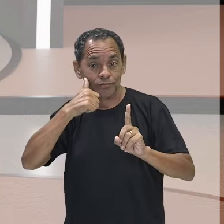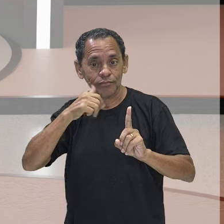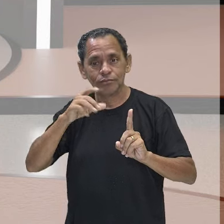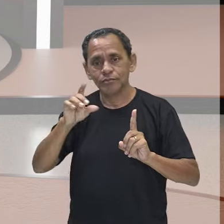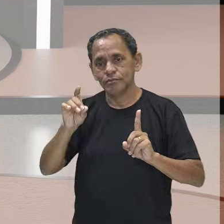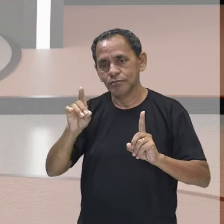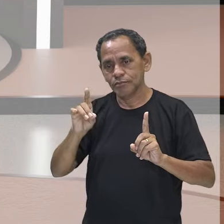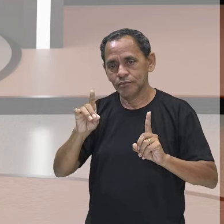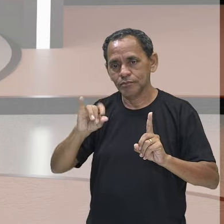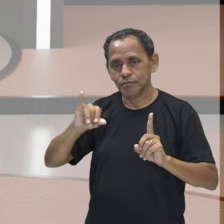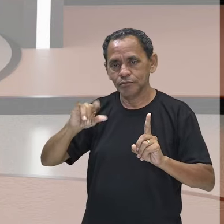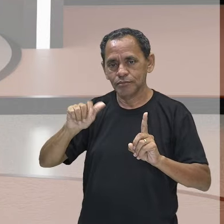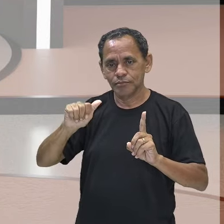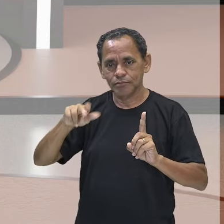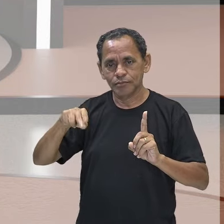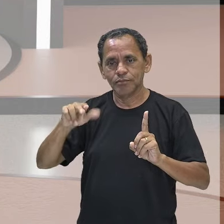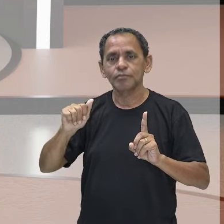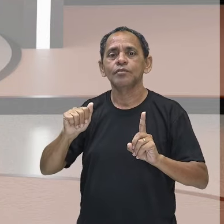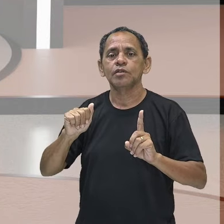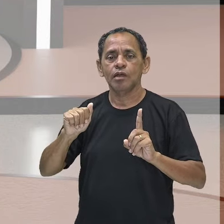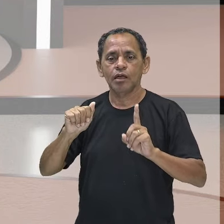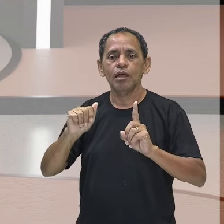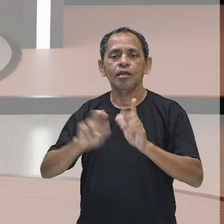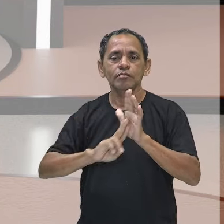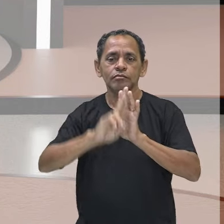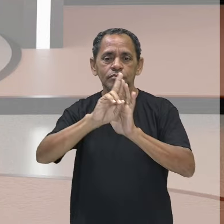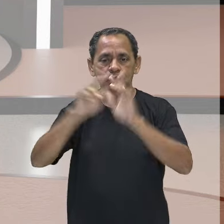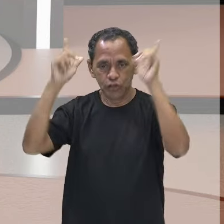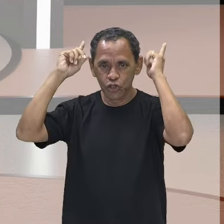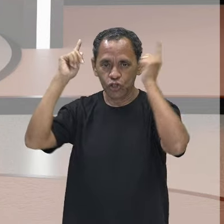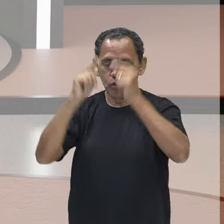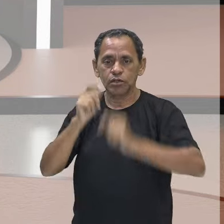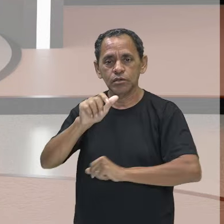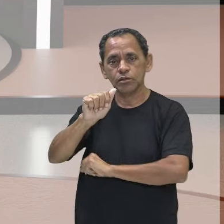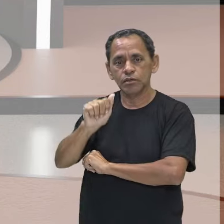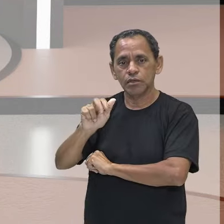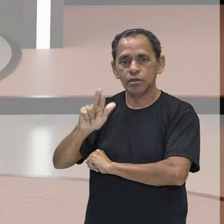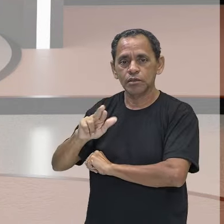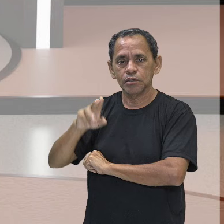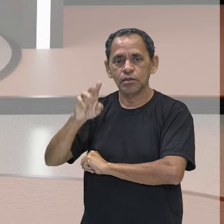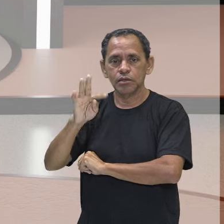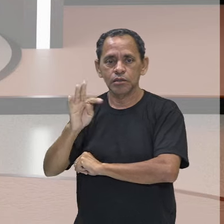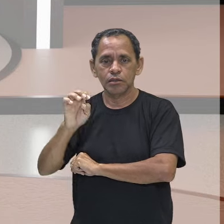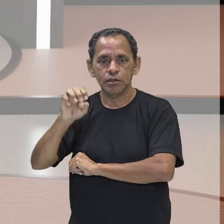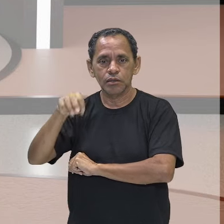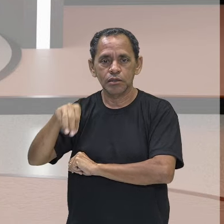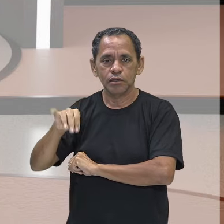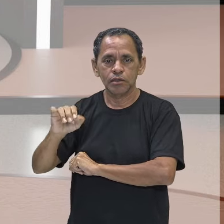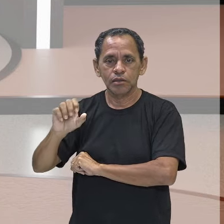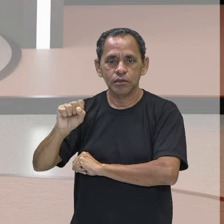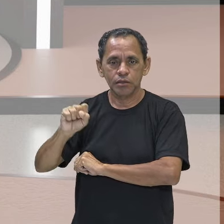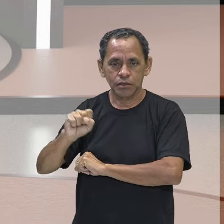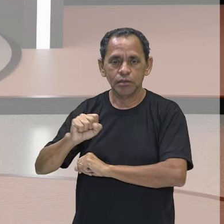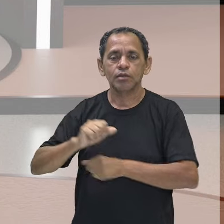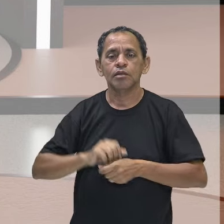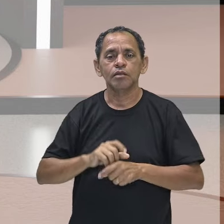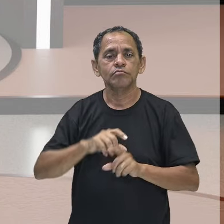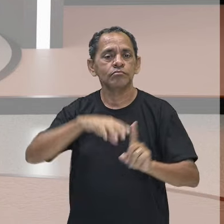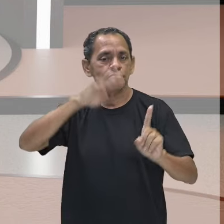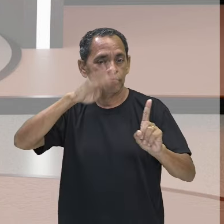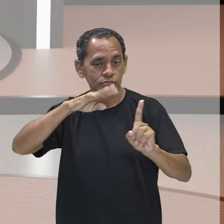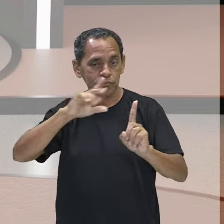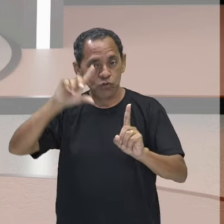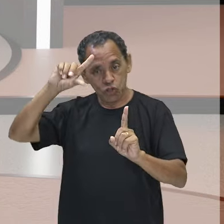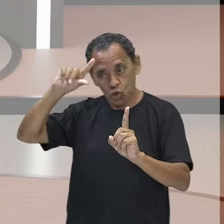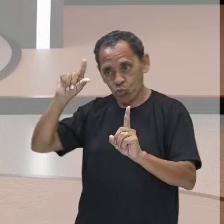representante grego, simboliza a Ártemis, que nada mais é do que uma deusa da lua, gente,